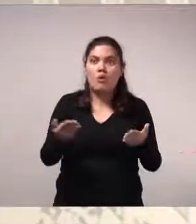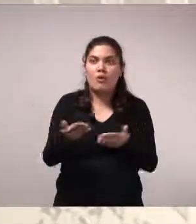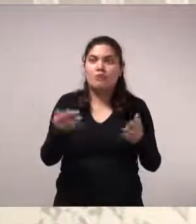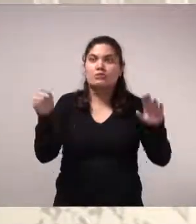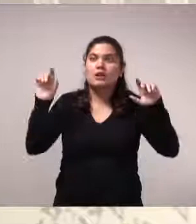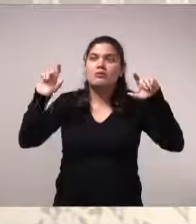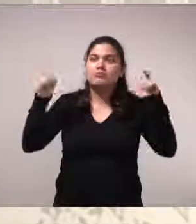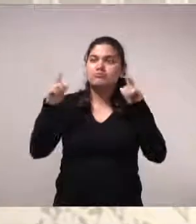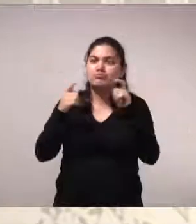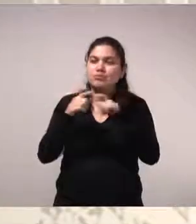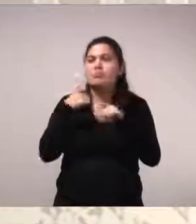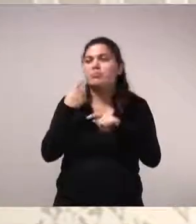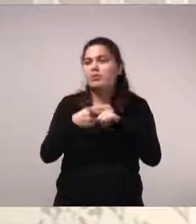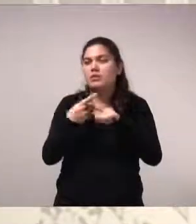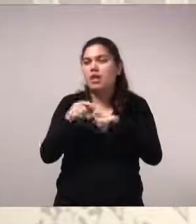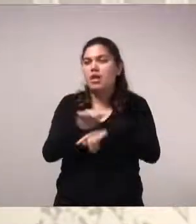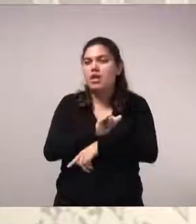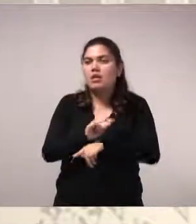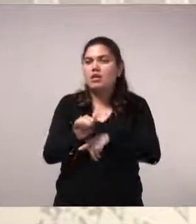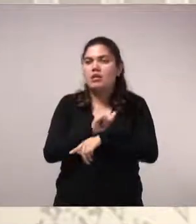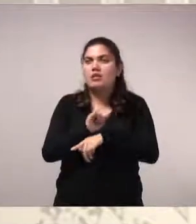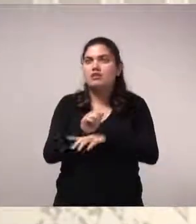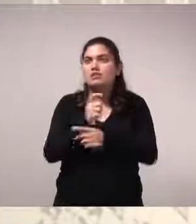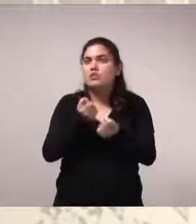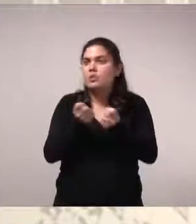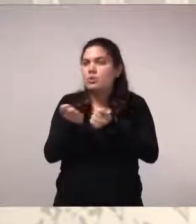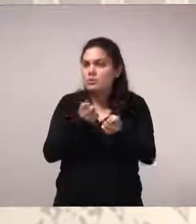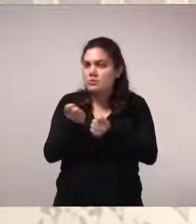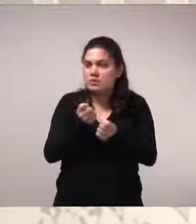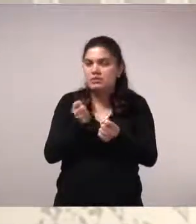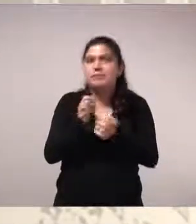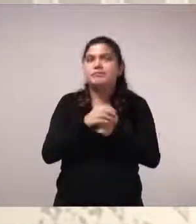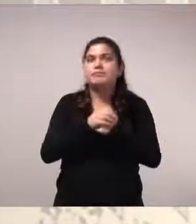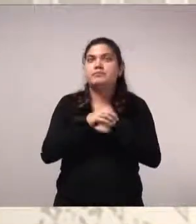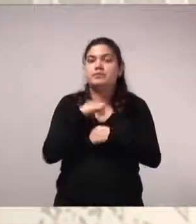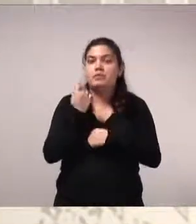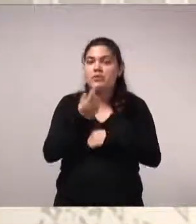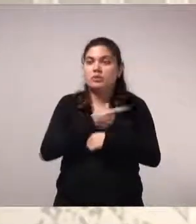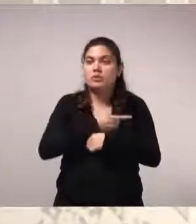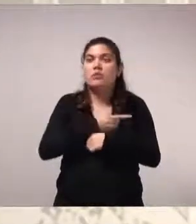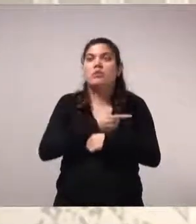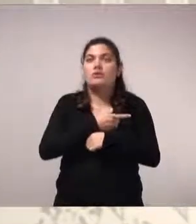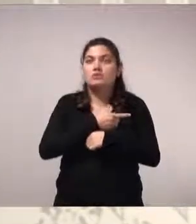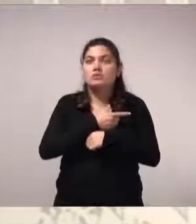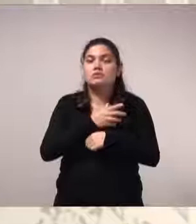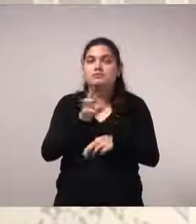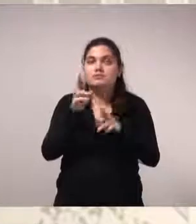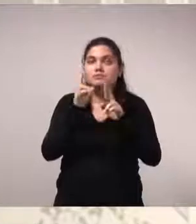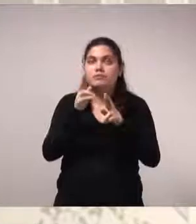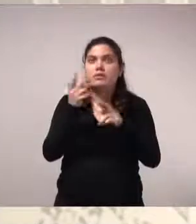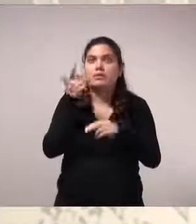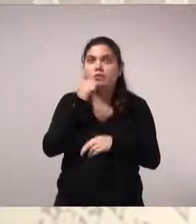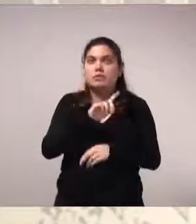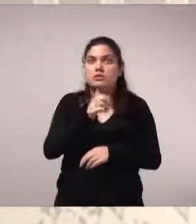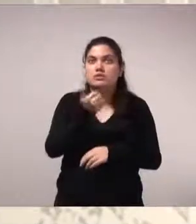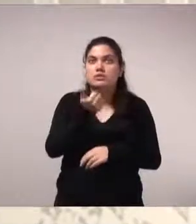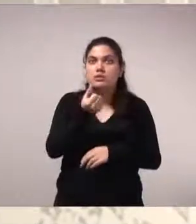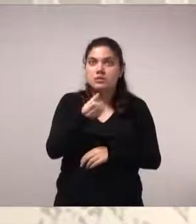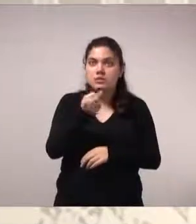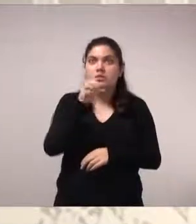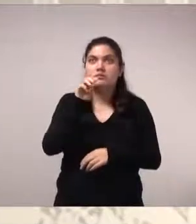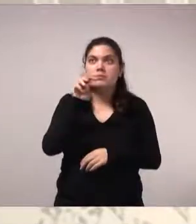medidas de economia adotadas, com os desligamentos das centrais, a gente estima que vai chegar a 16 mil metros